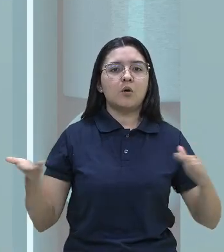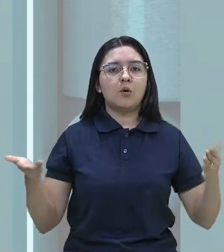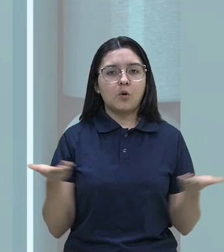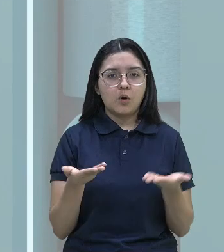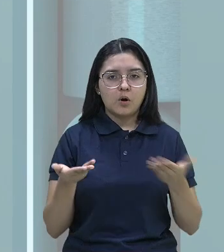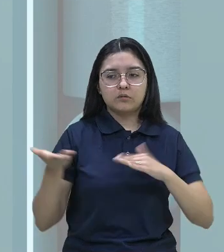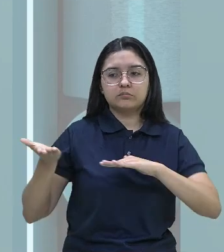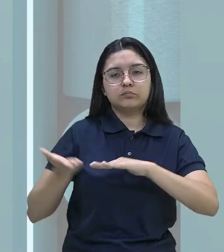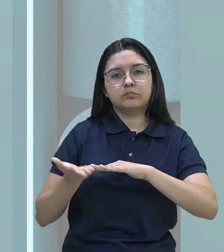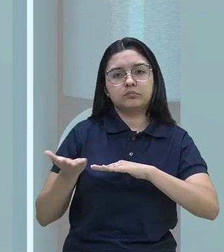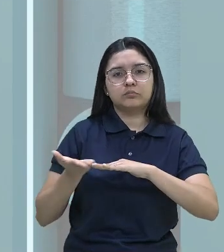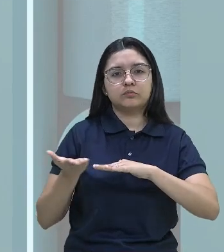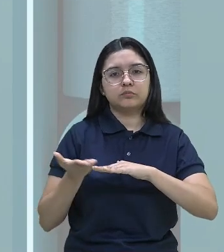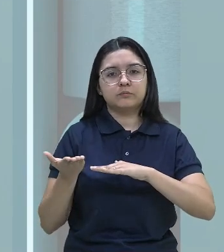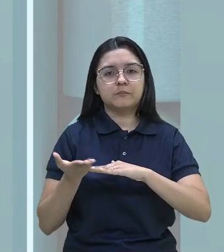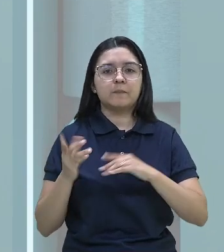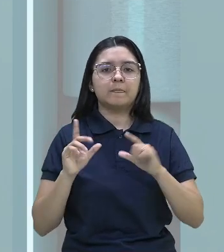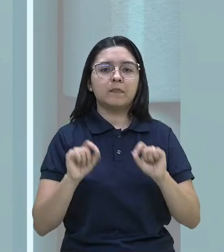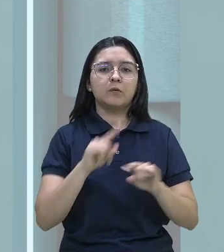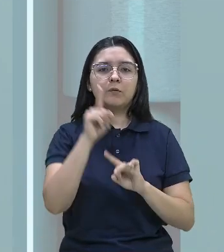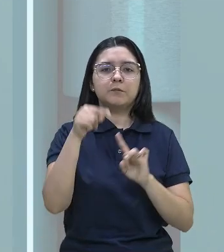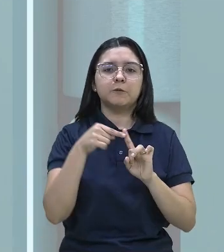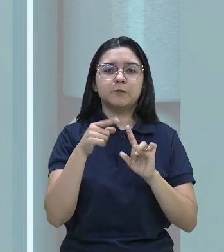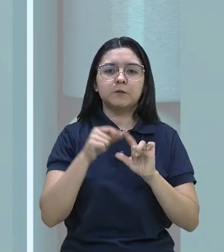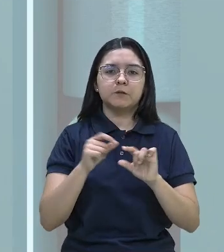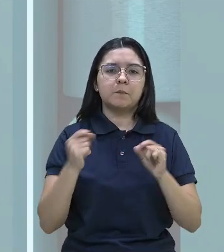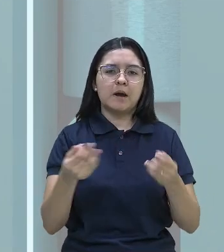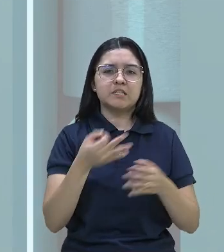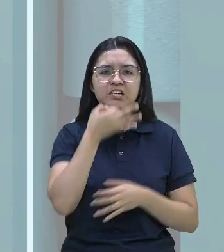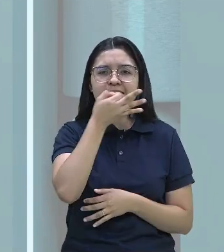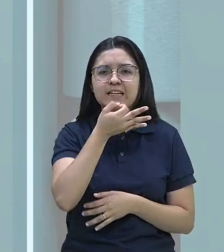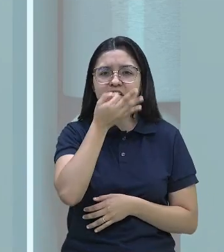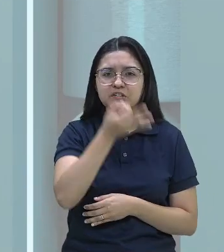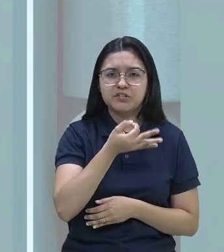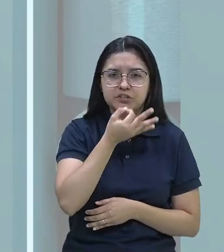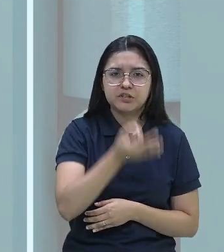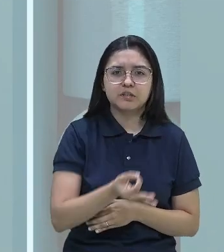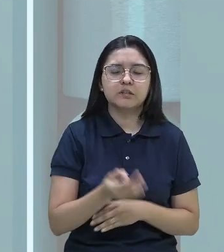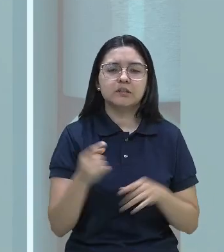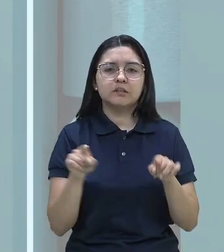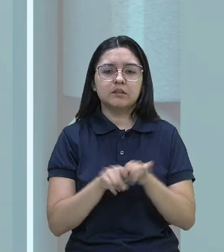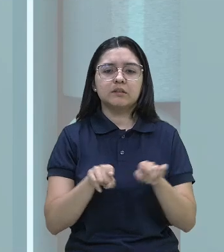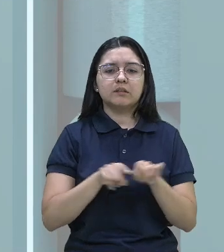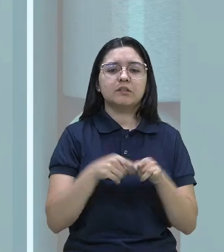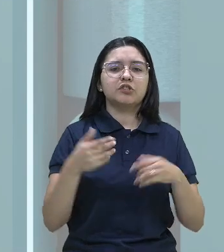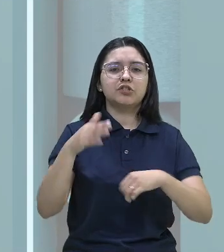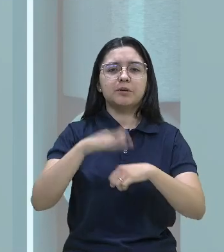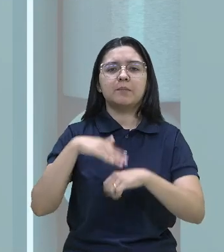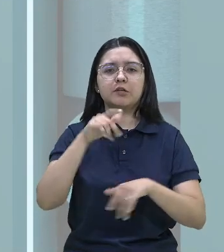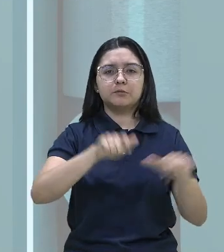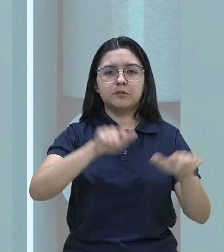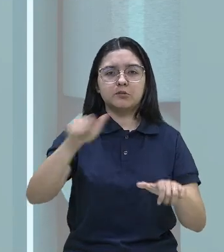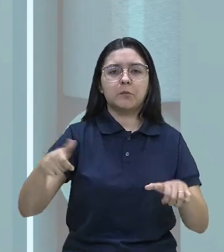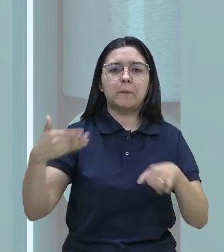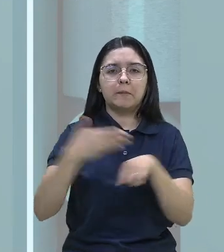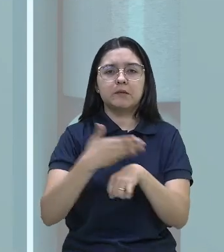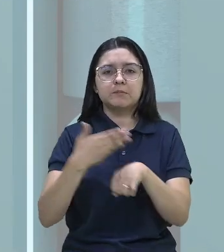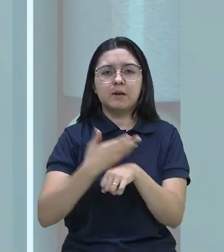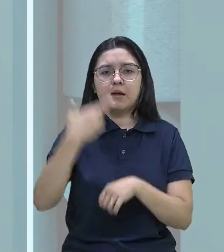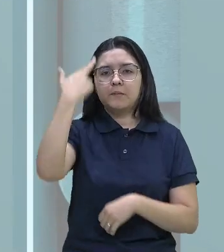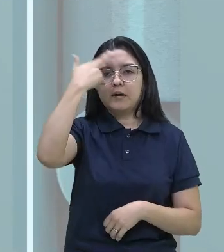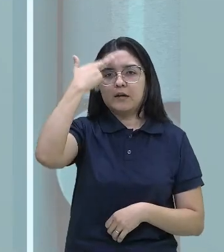traz essa pegada de trazer algo muito mais crítico, de trazer o público para participar, o público para